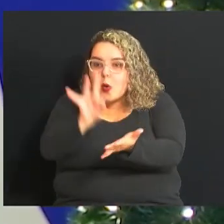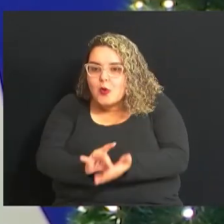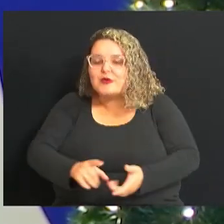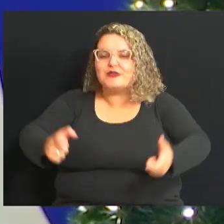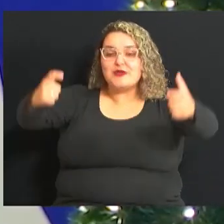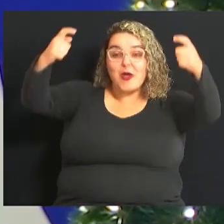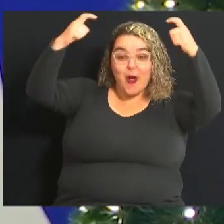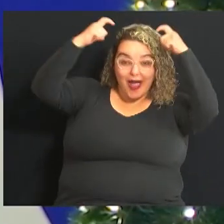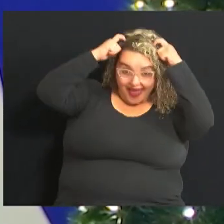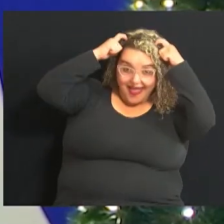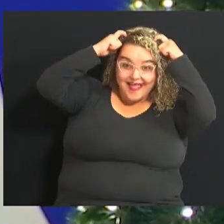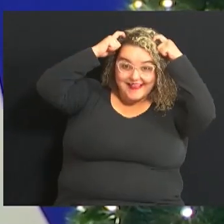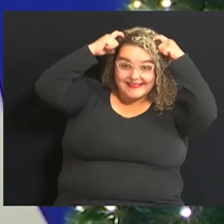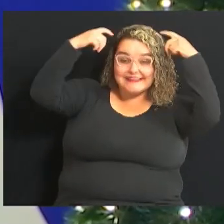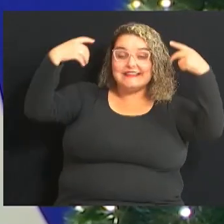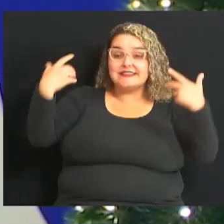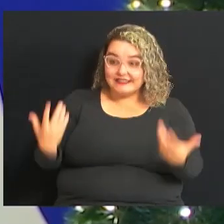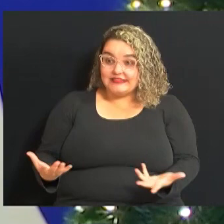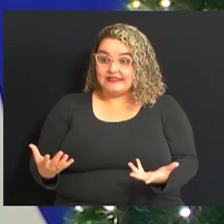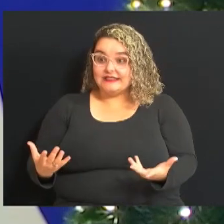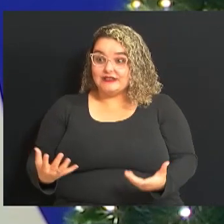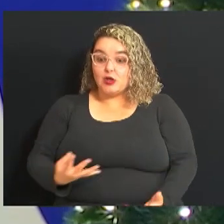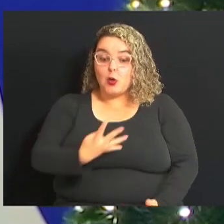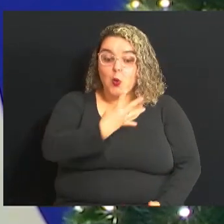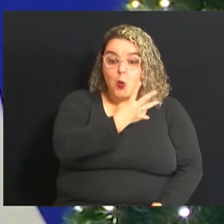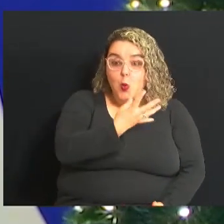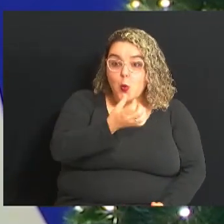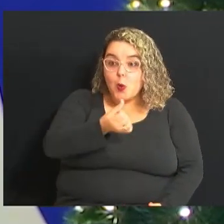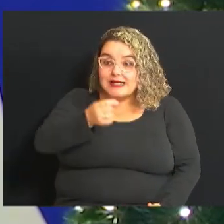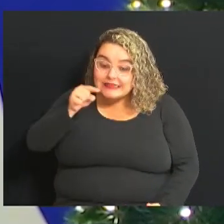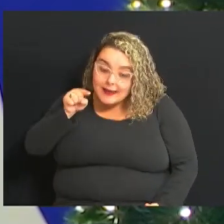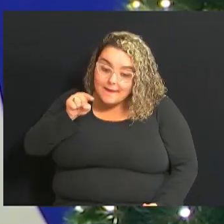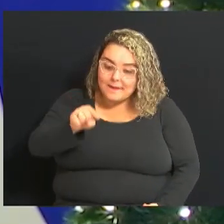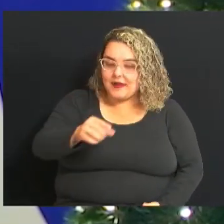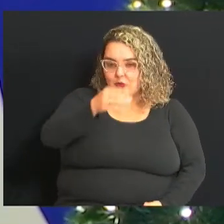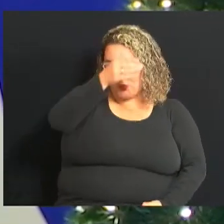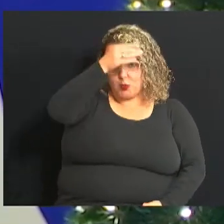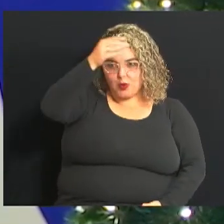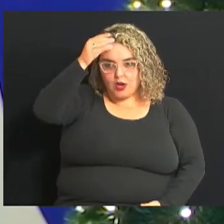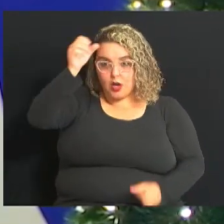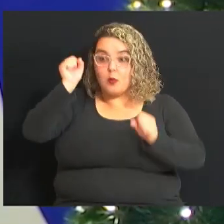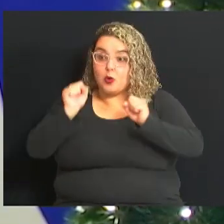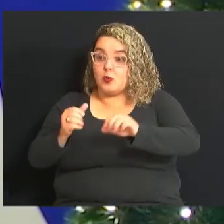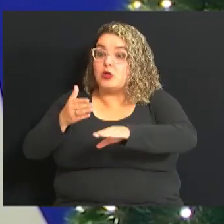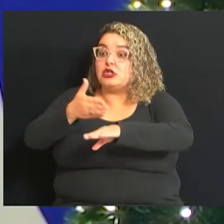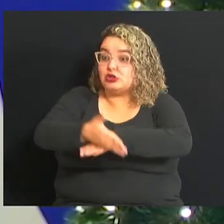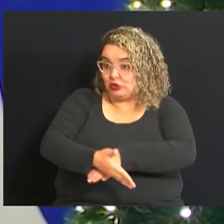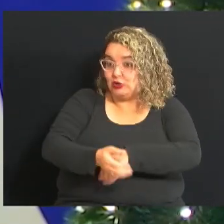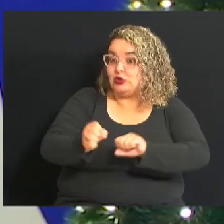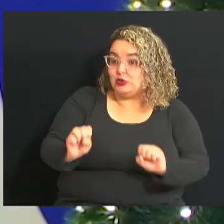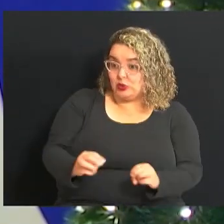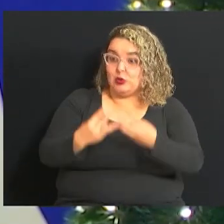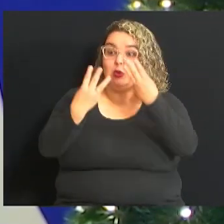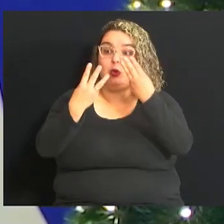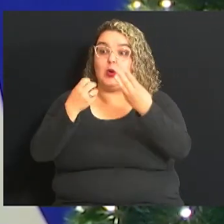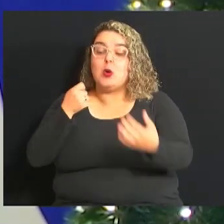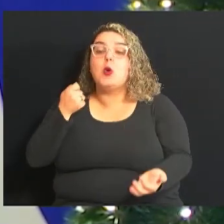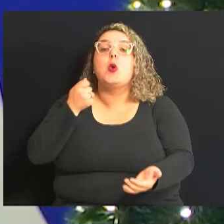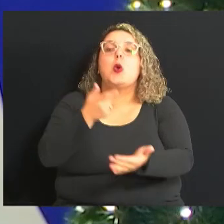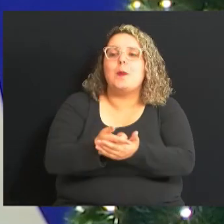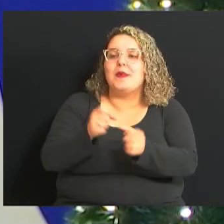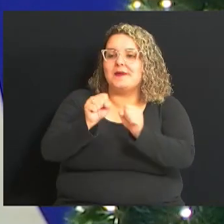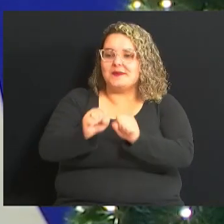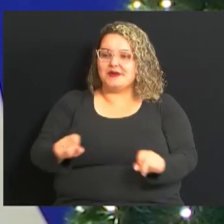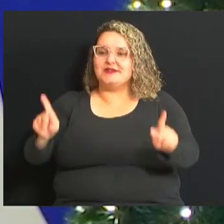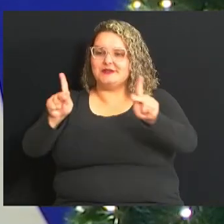que serão contemplados 46 mil clientes que poderão participar do show apenas comprando no shopping, fazendo a